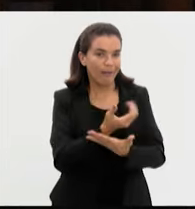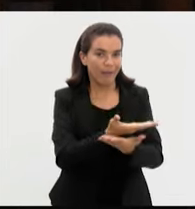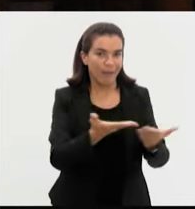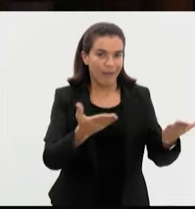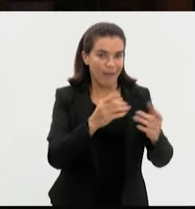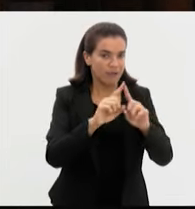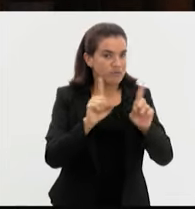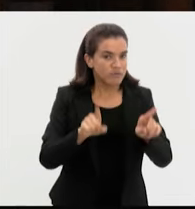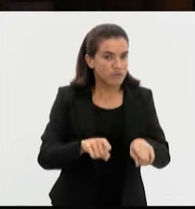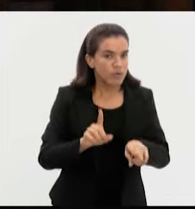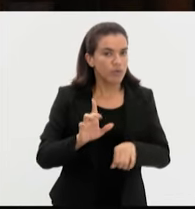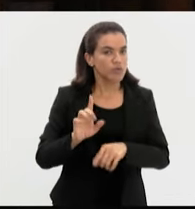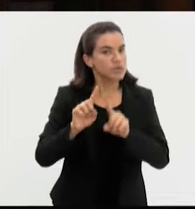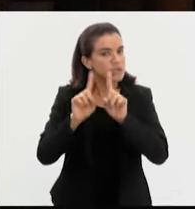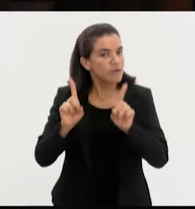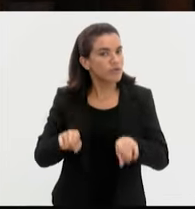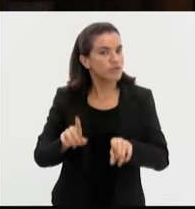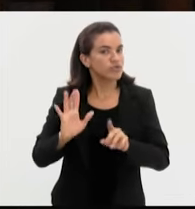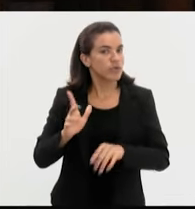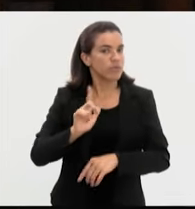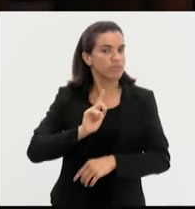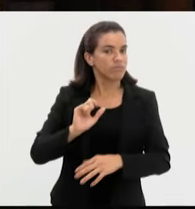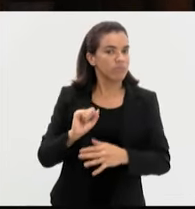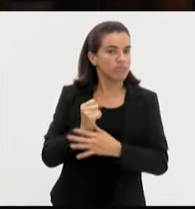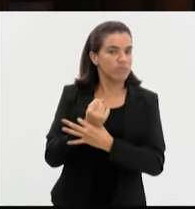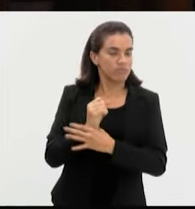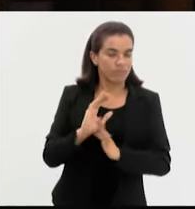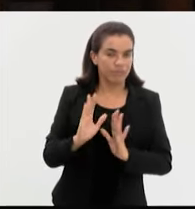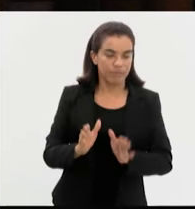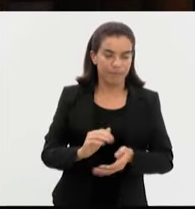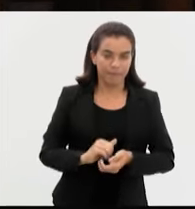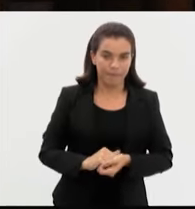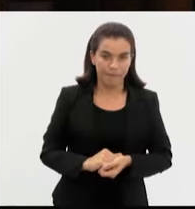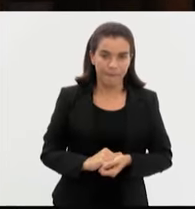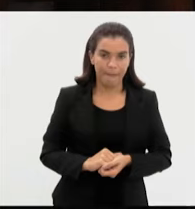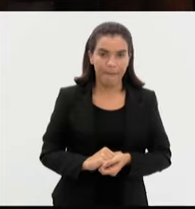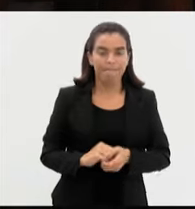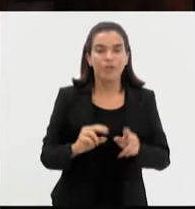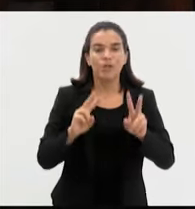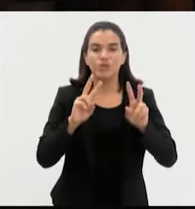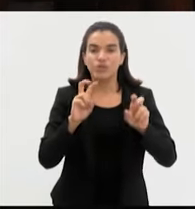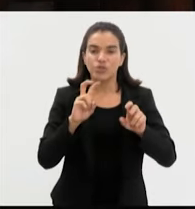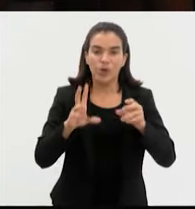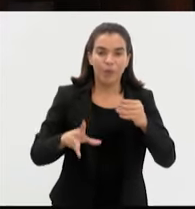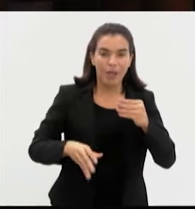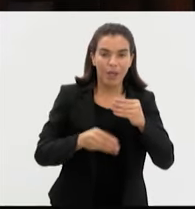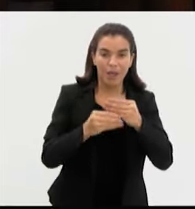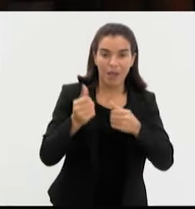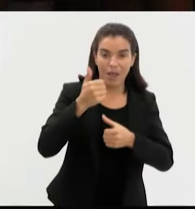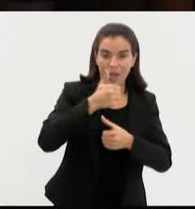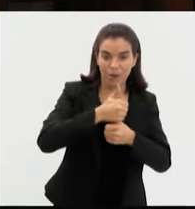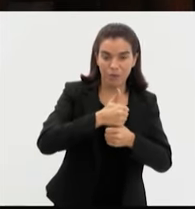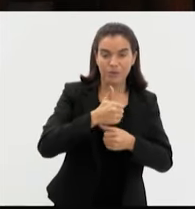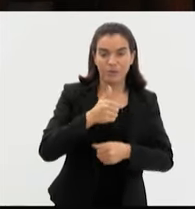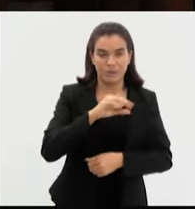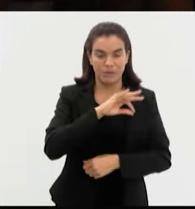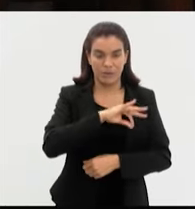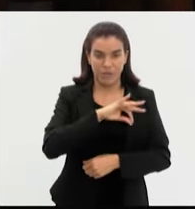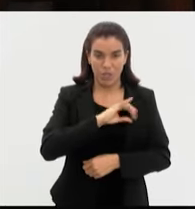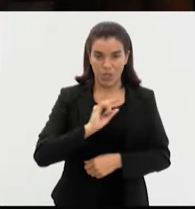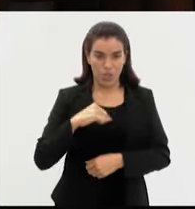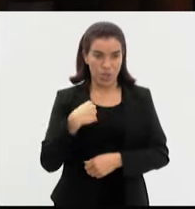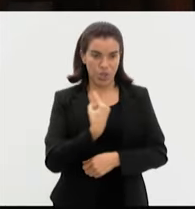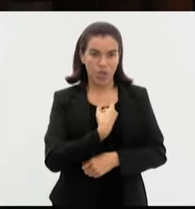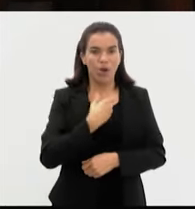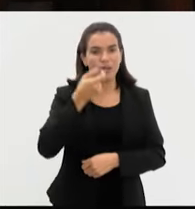eles nós que somos servidores então quero deixar bem claro aqui que sobre composição salarial todos nós estamos